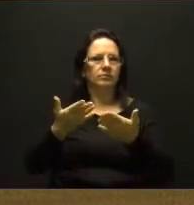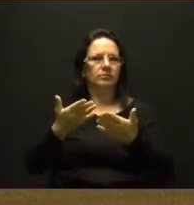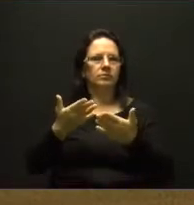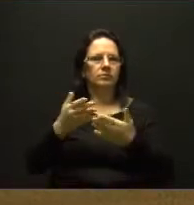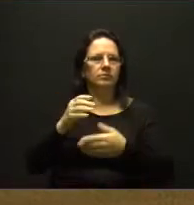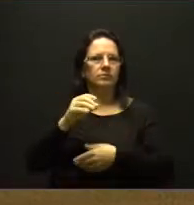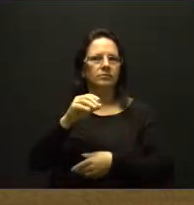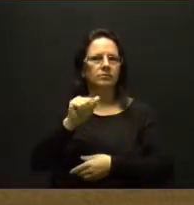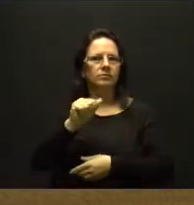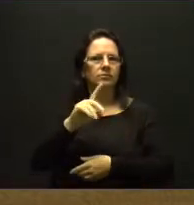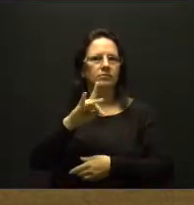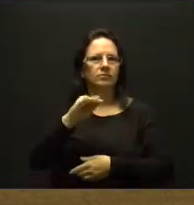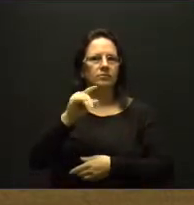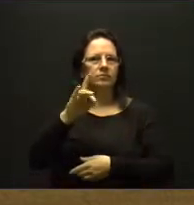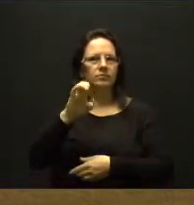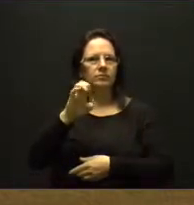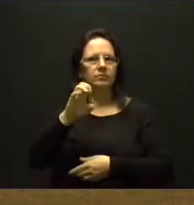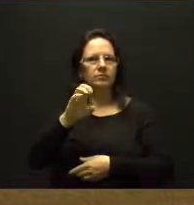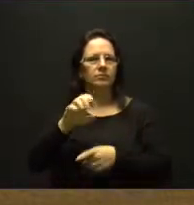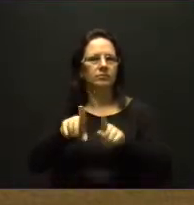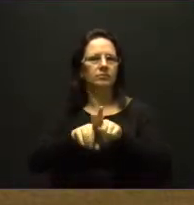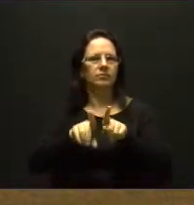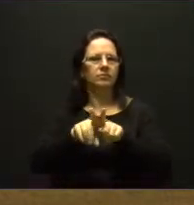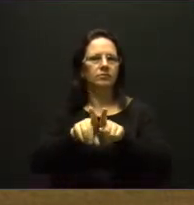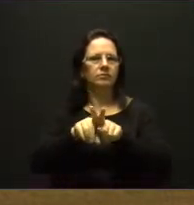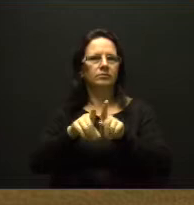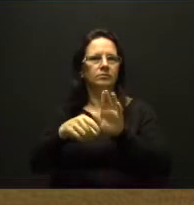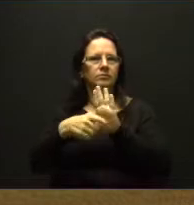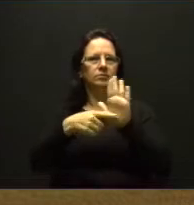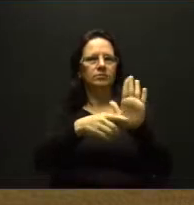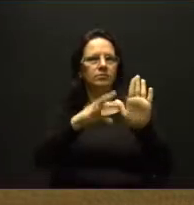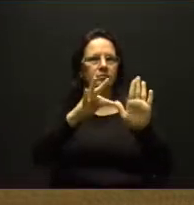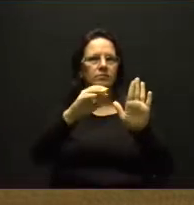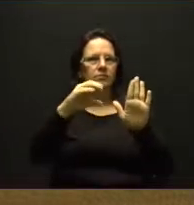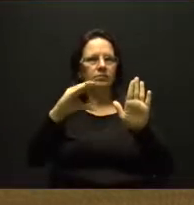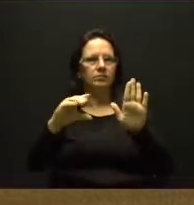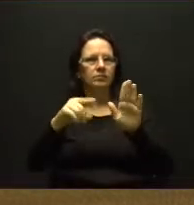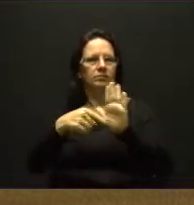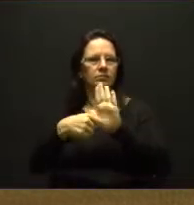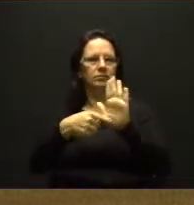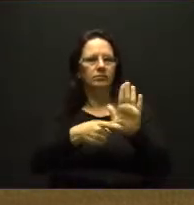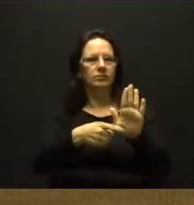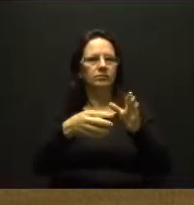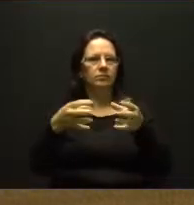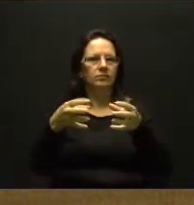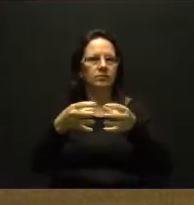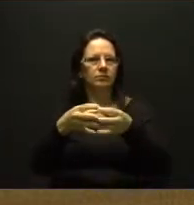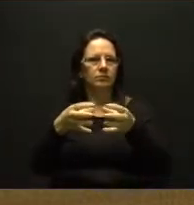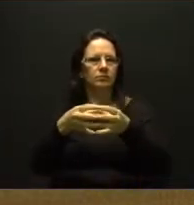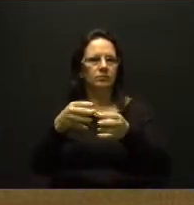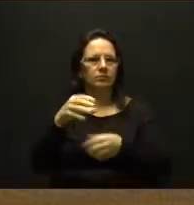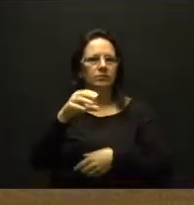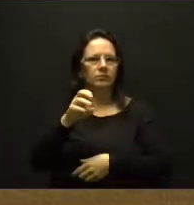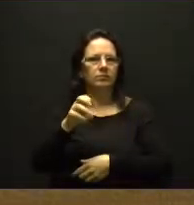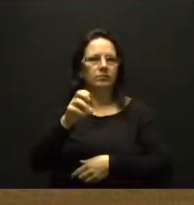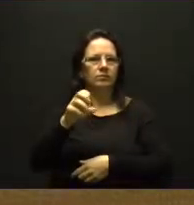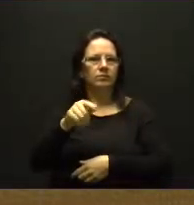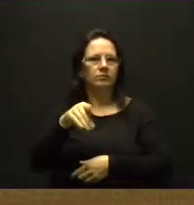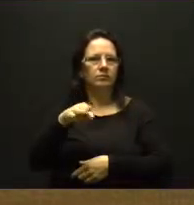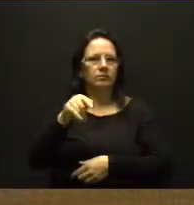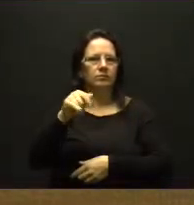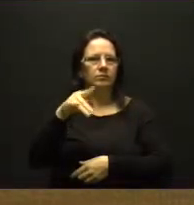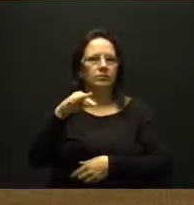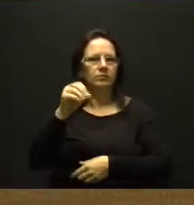e um dos tac que foi apresentado foi equipamentos para que ele pudesse estar trabalhando